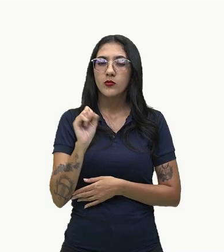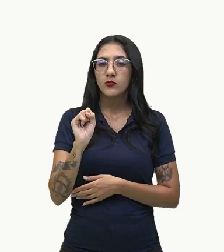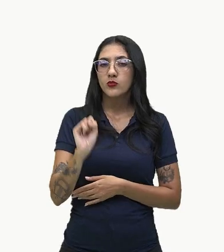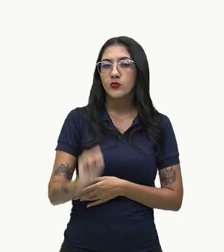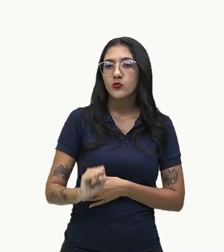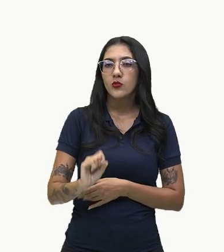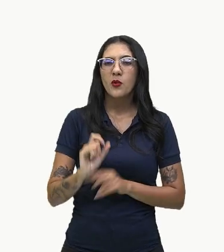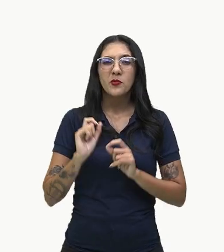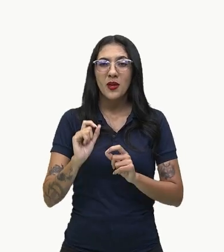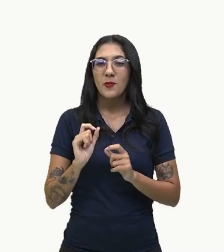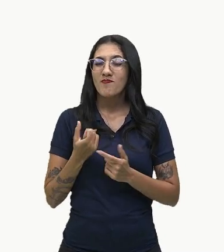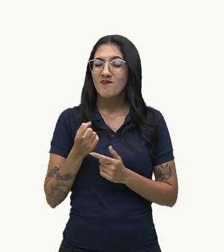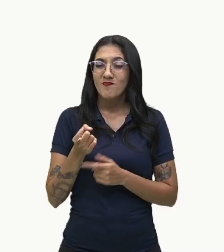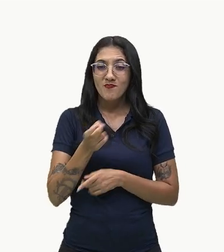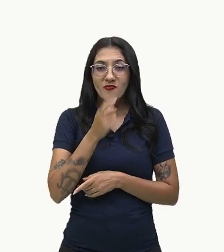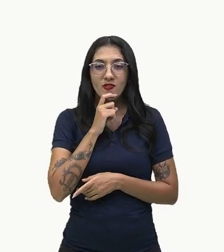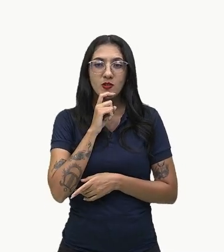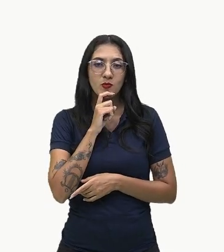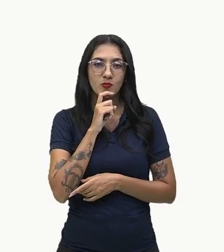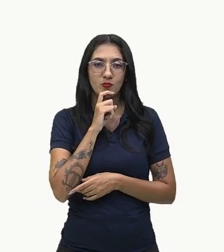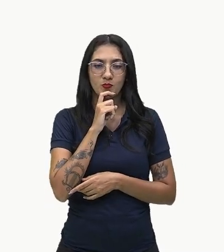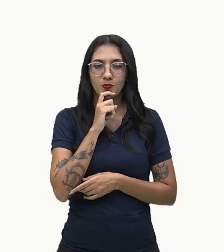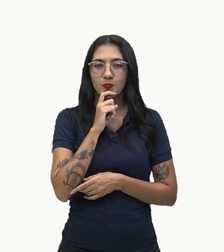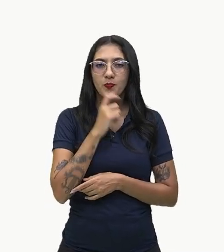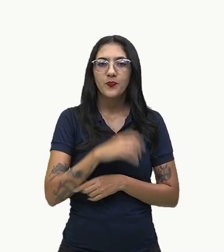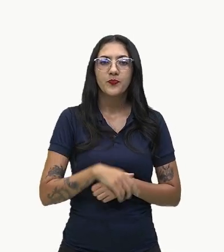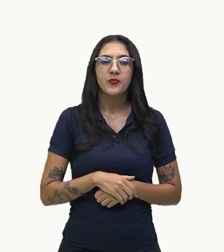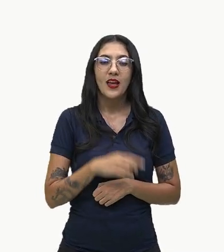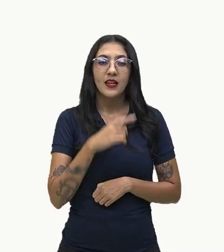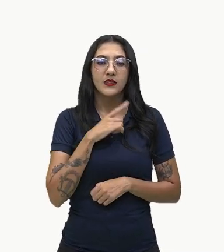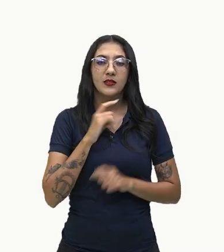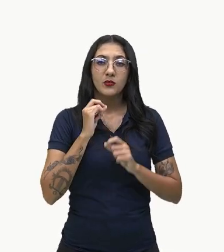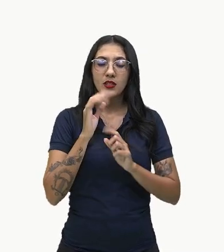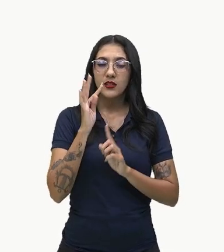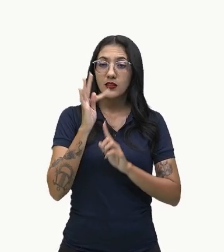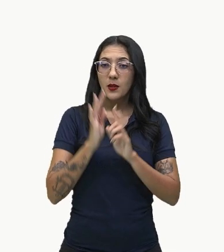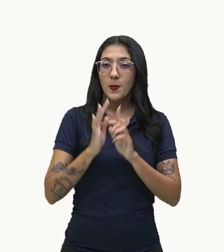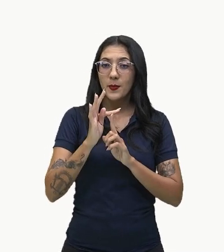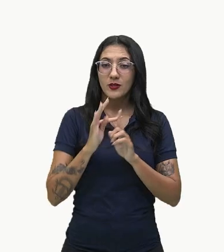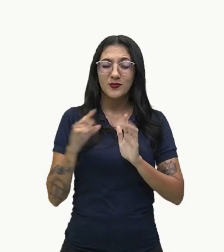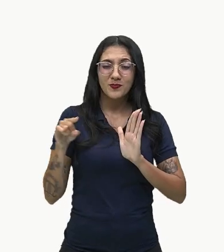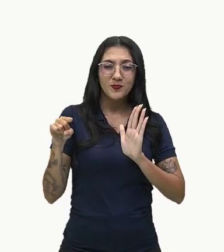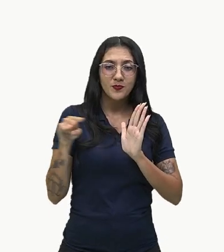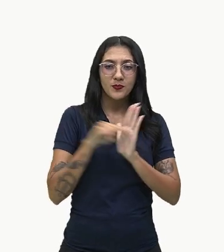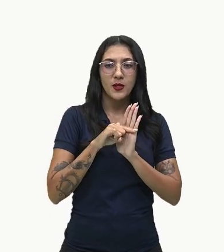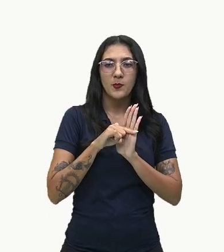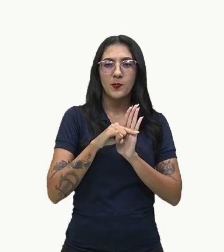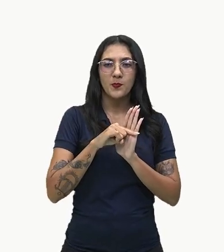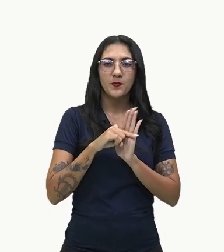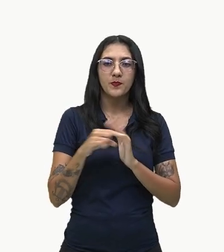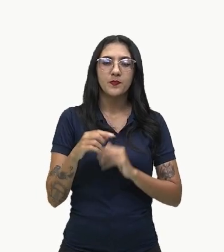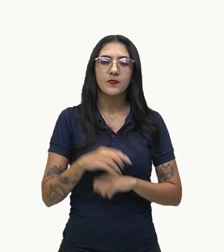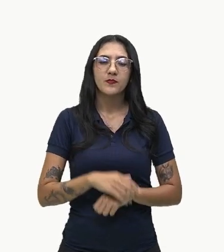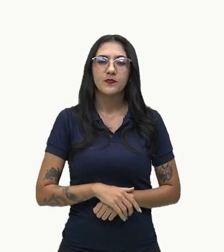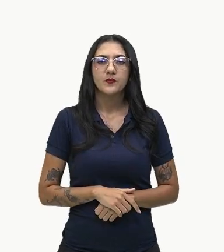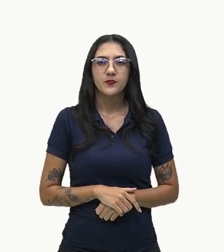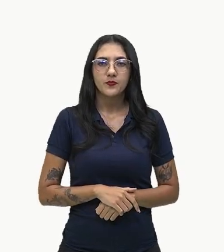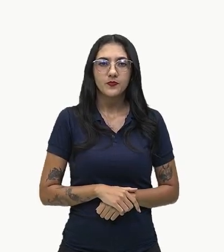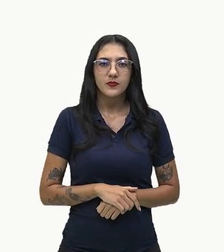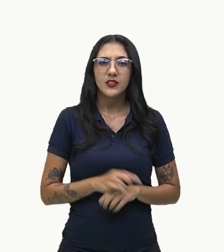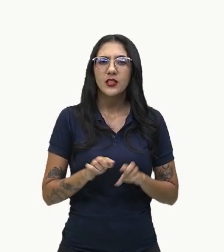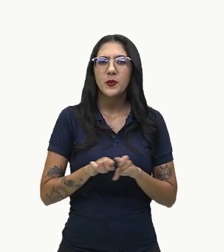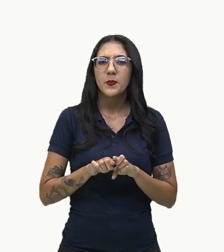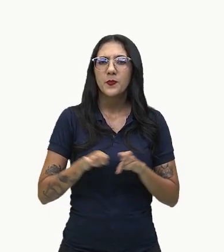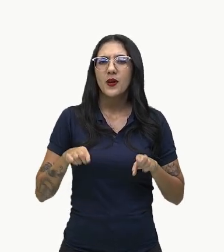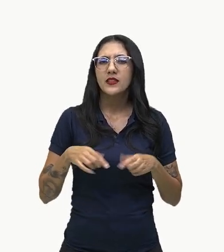zonas mais frias do nosso planeta, onde se registram temperaturas muito baixas. Mas aí, gente,